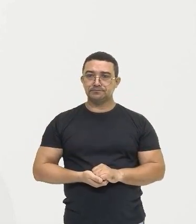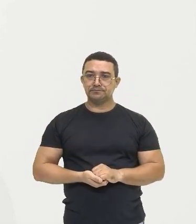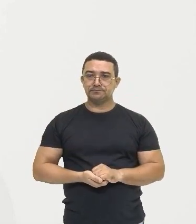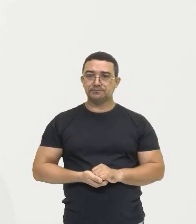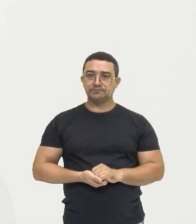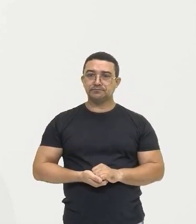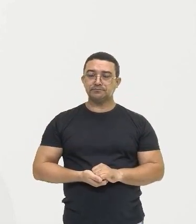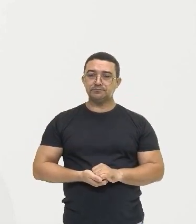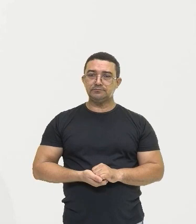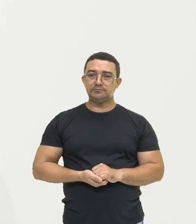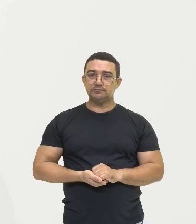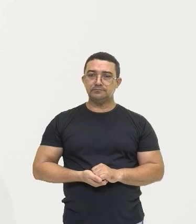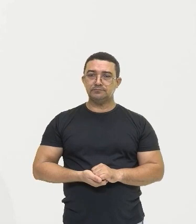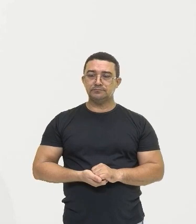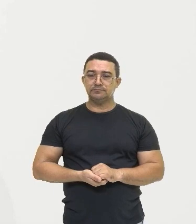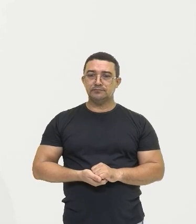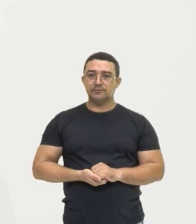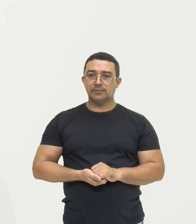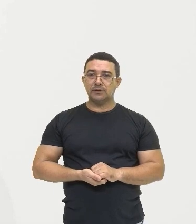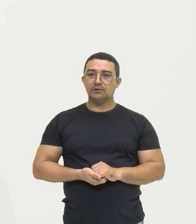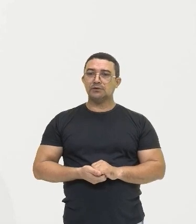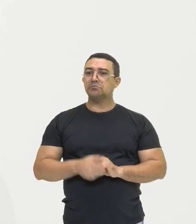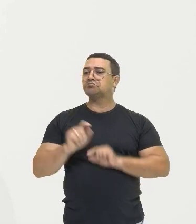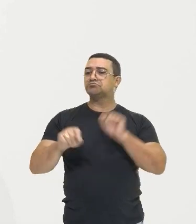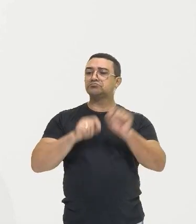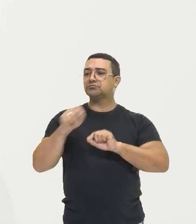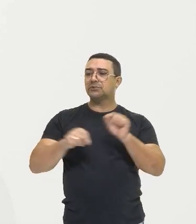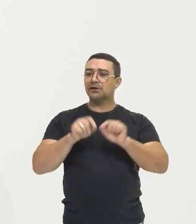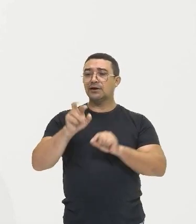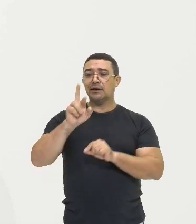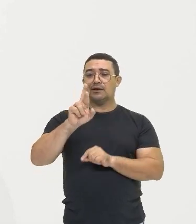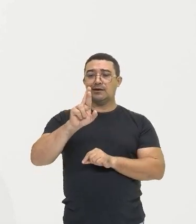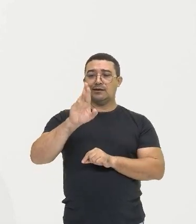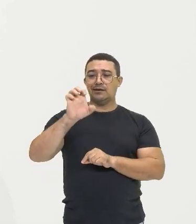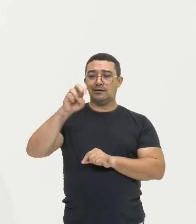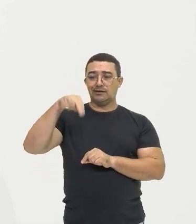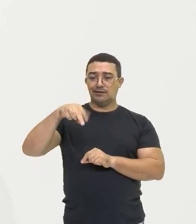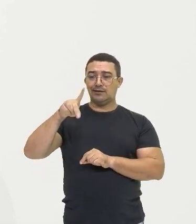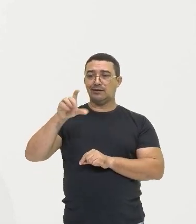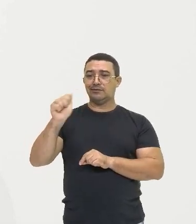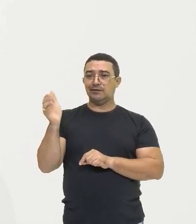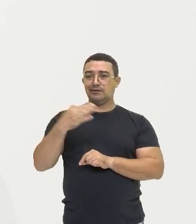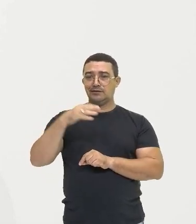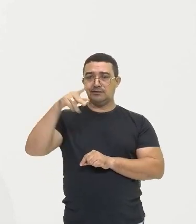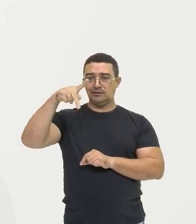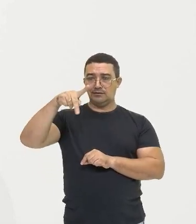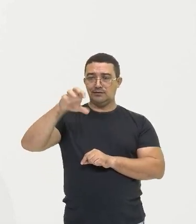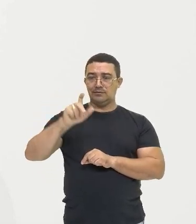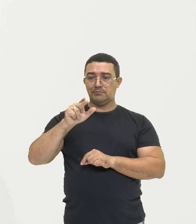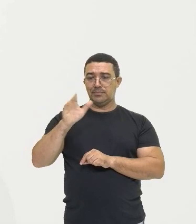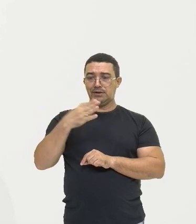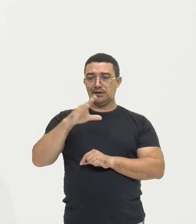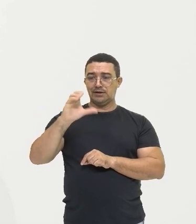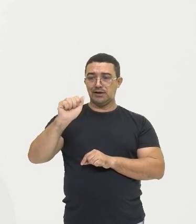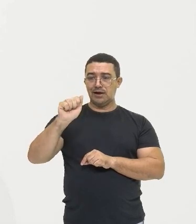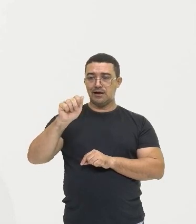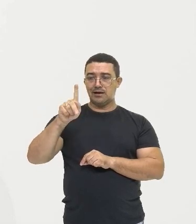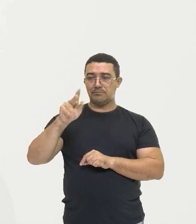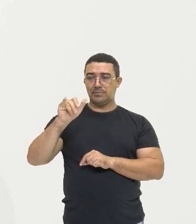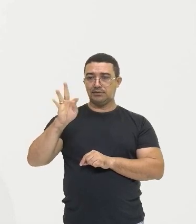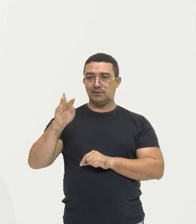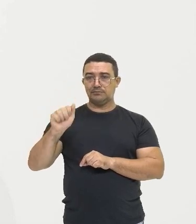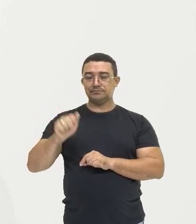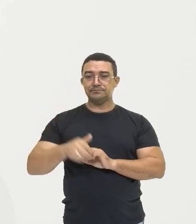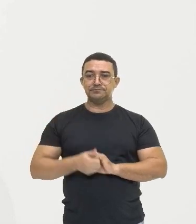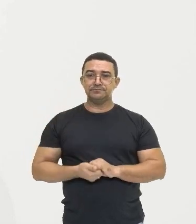Produto Nacional Bruto, tá certo? A renda per capita é a subtração do Produto Nacional, a divisão, perdão, do Produto